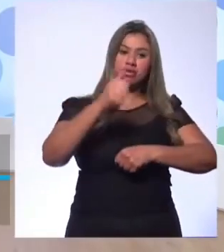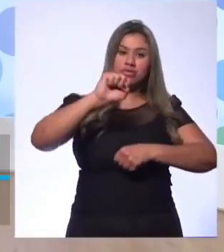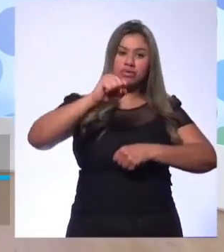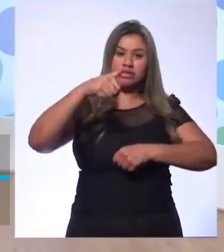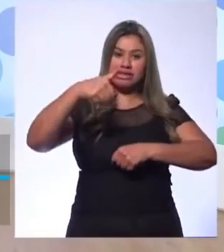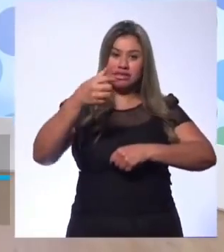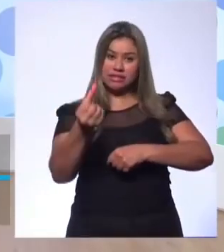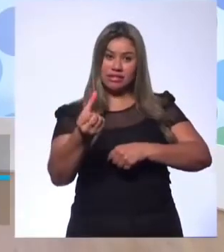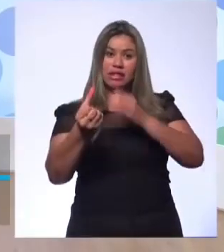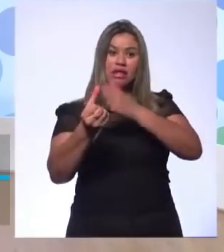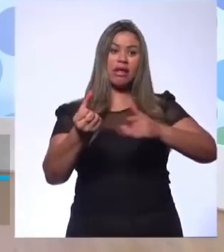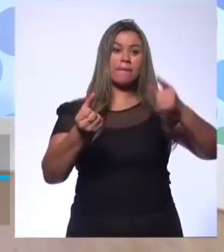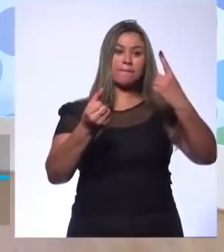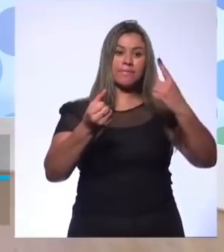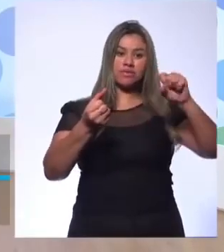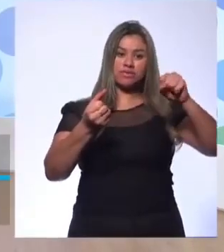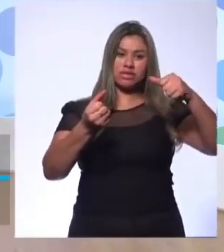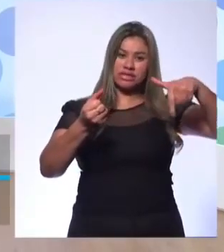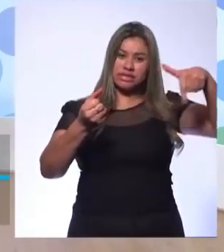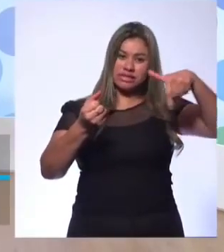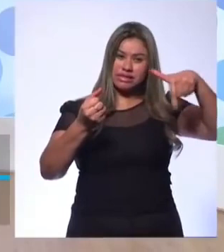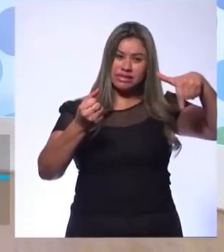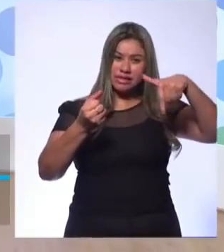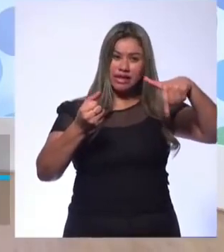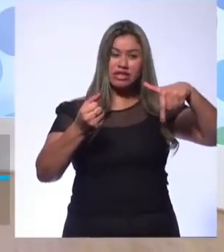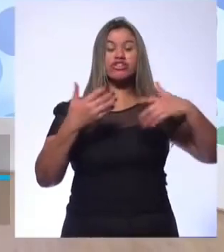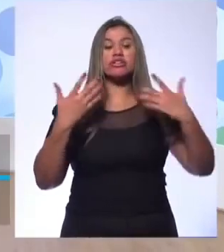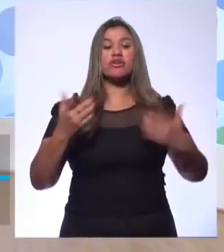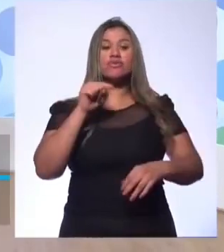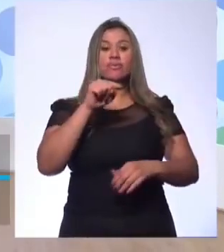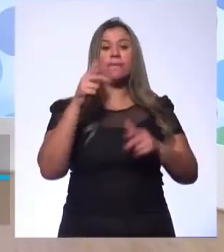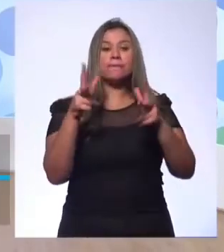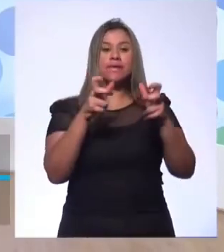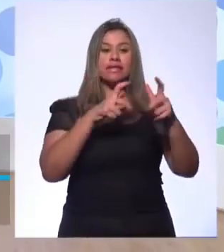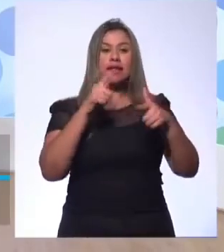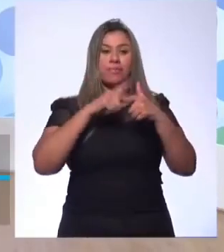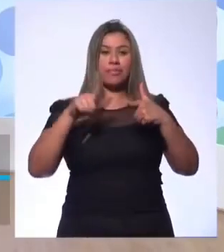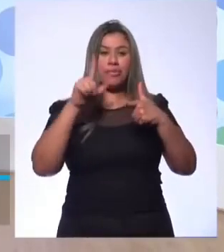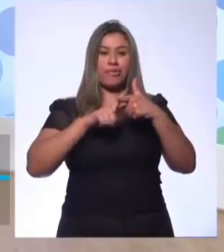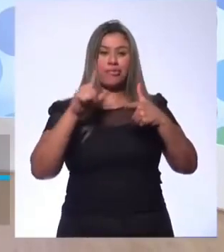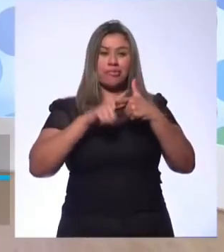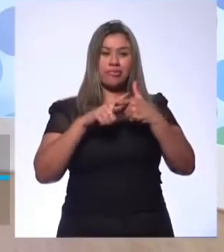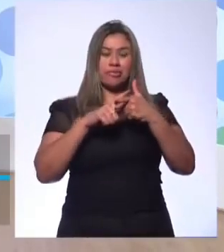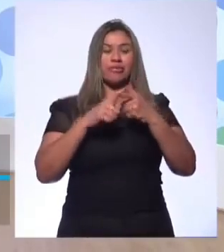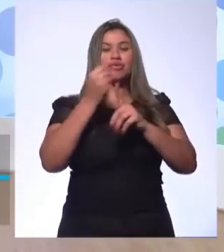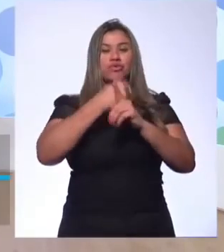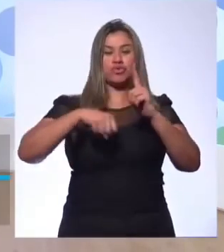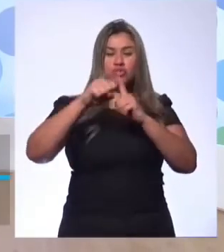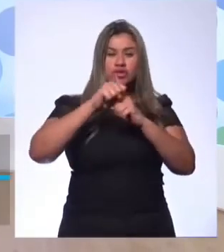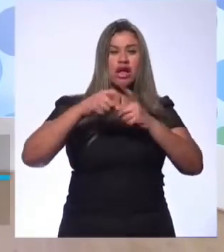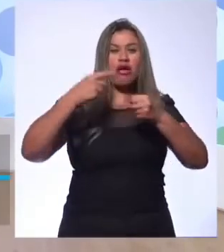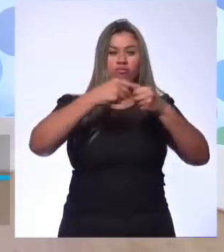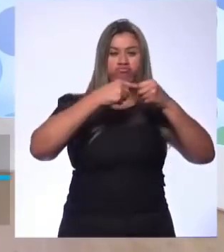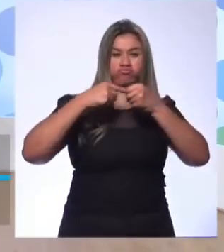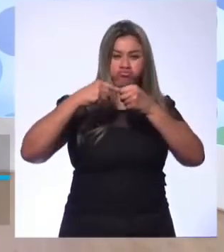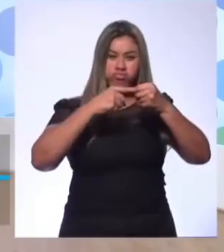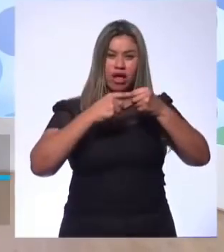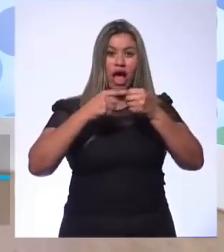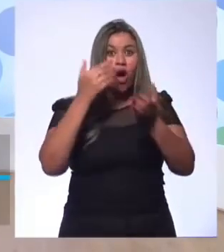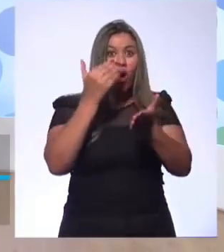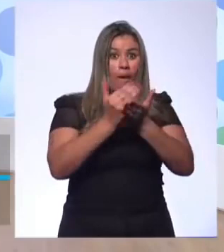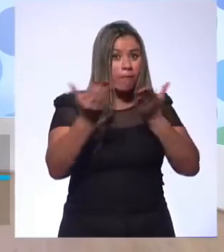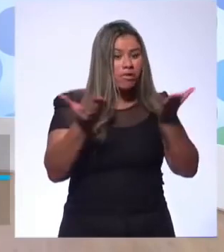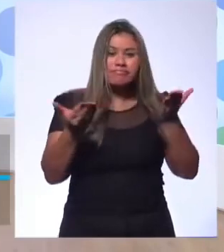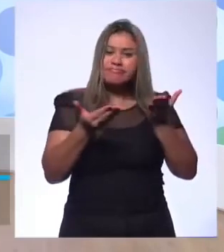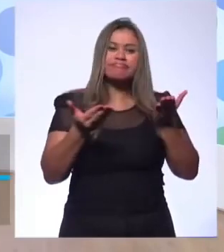para 1877. Então, você percebe que os problemas sociais, urbanos, né, não nasceram da